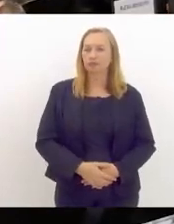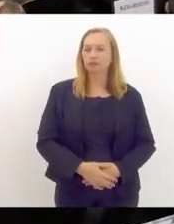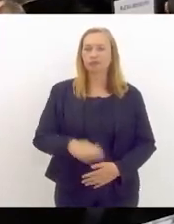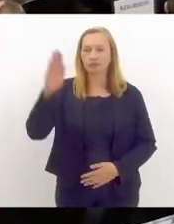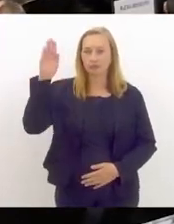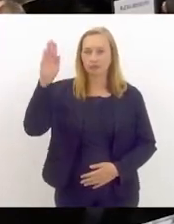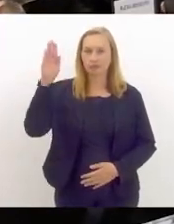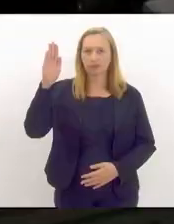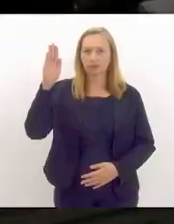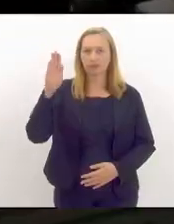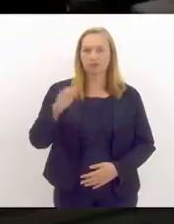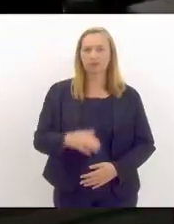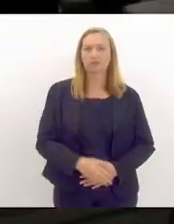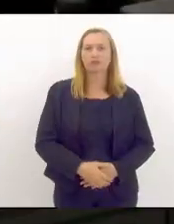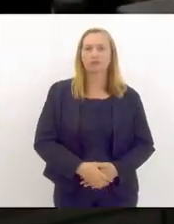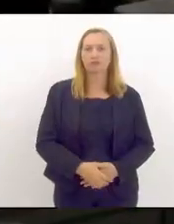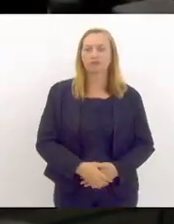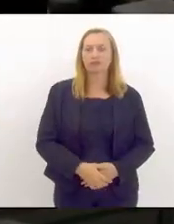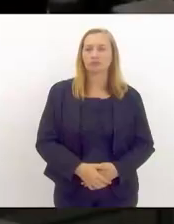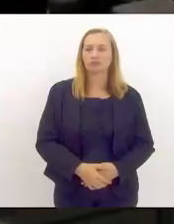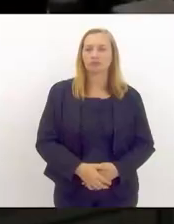Assim o prometo.